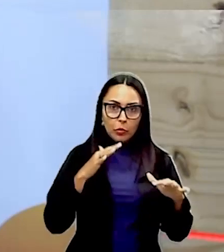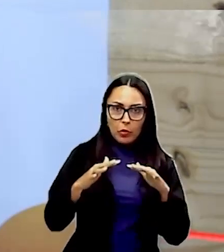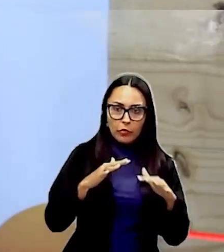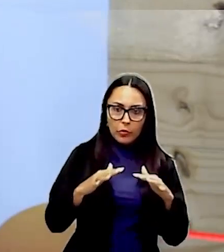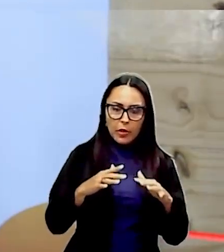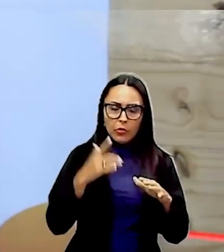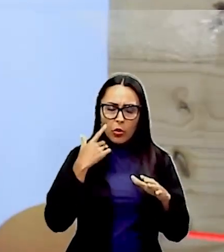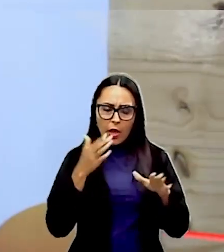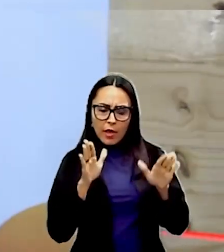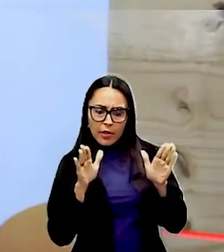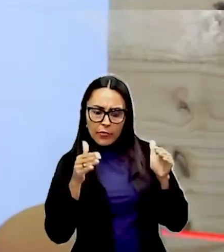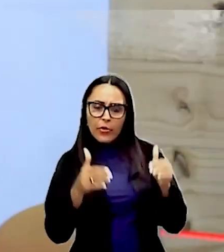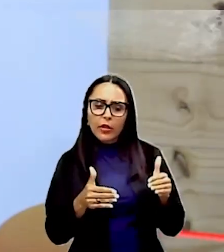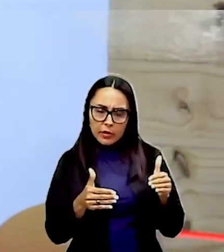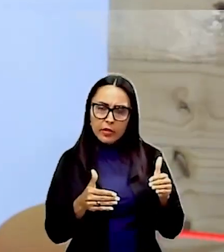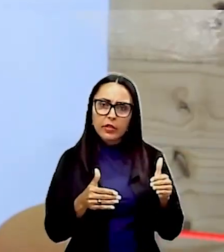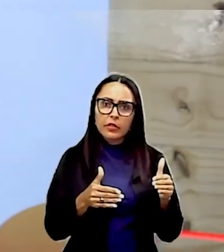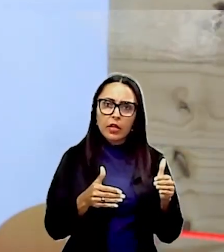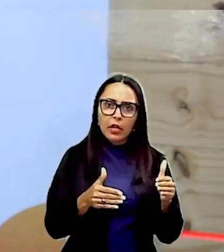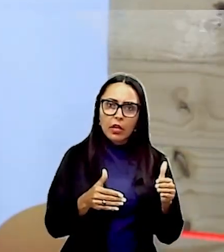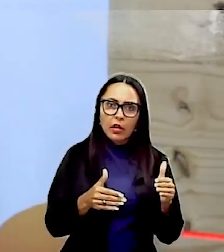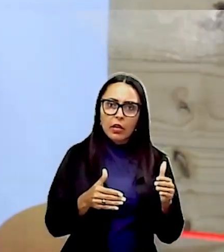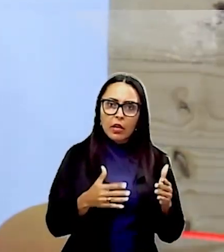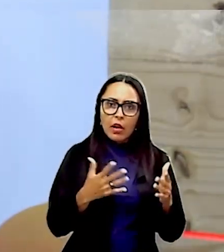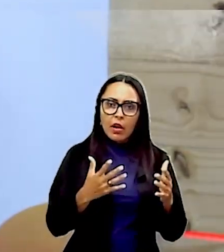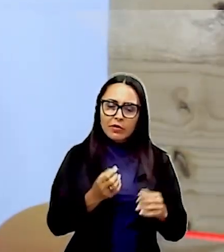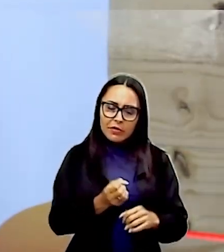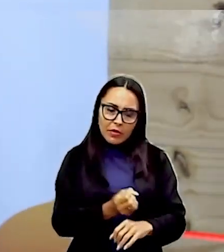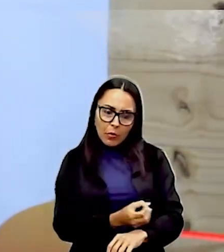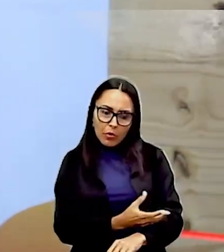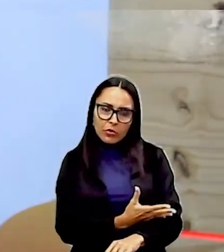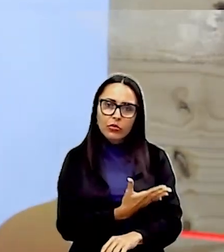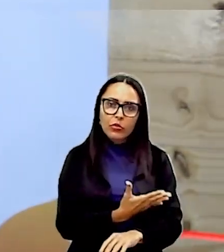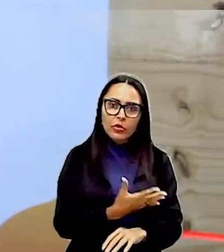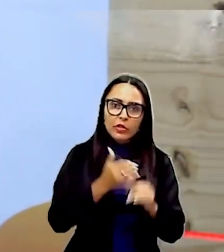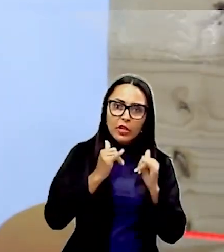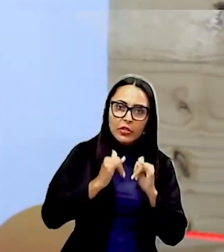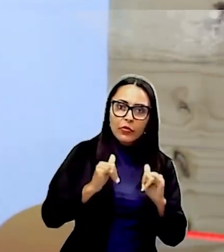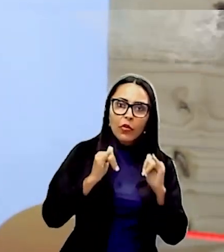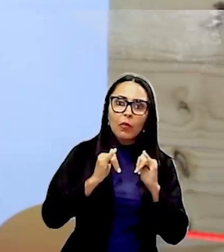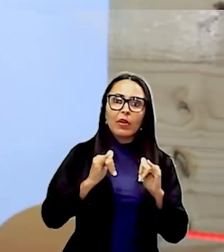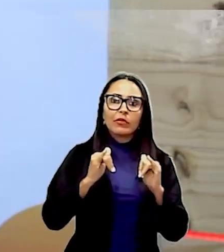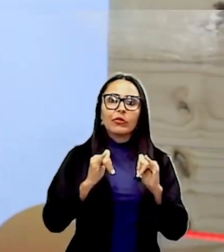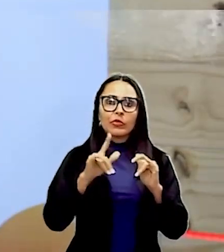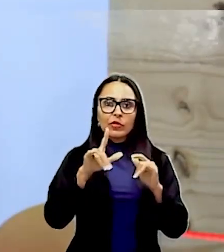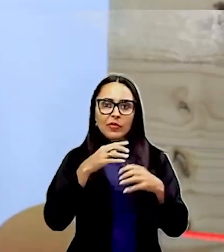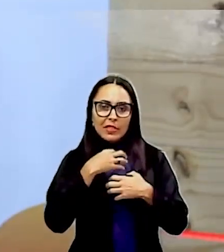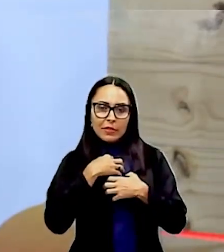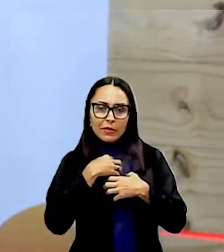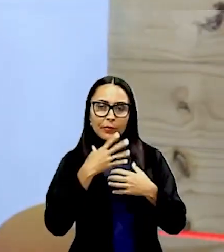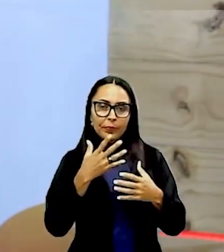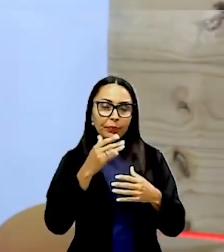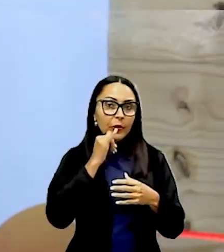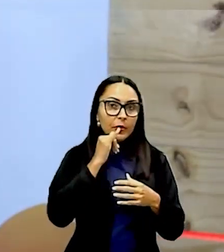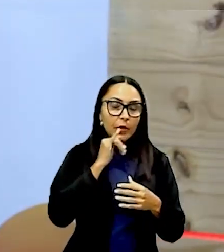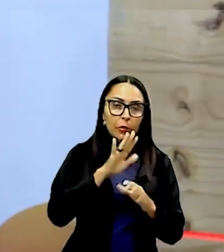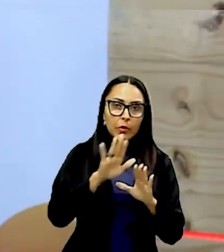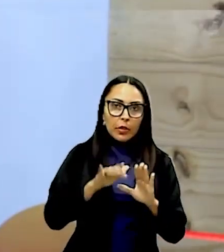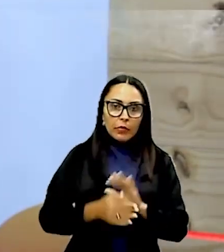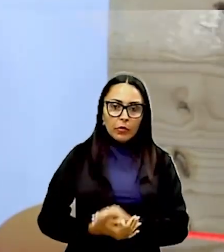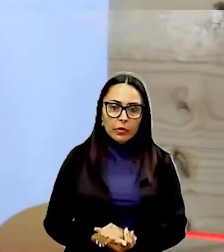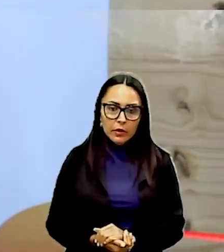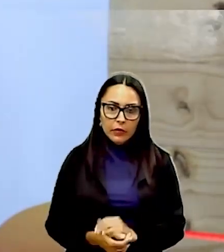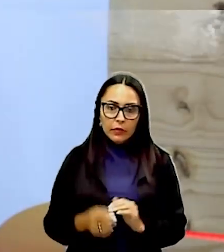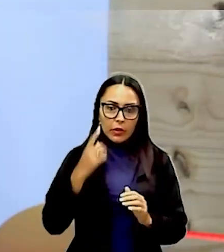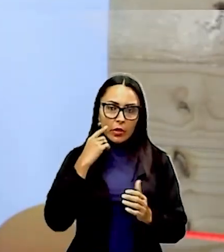justamente enfatiza as emoções e as informações que vocês vão sentir. Por exemplo, se vocês tiverem um tempinho para